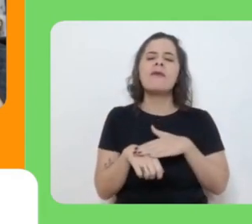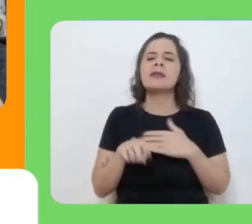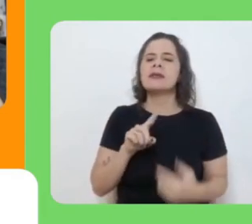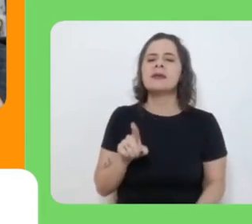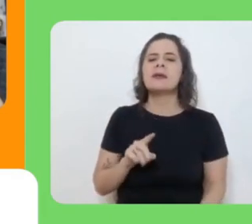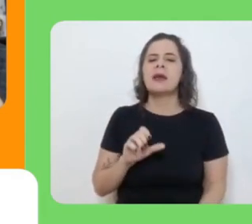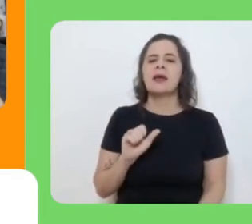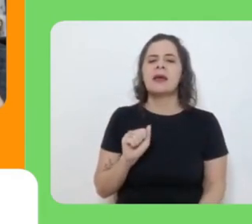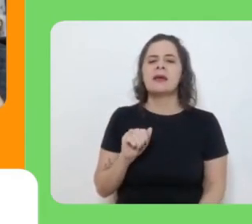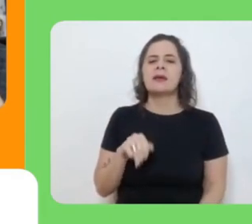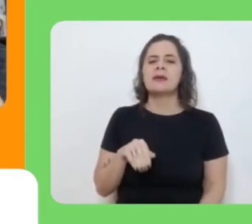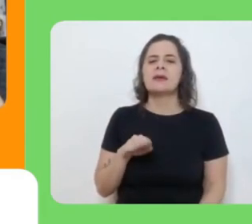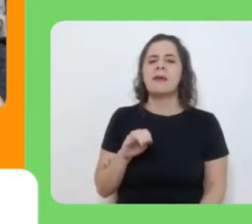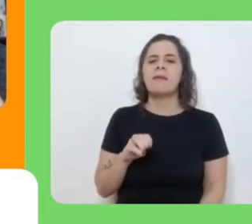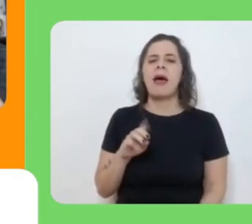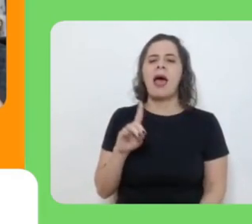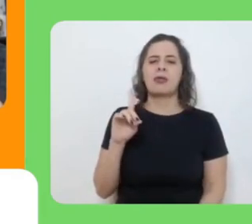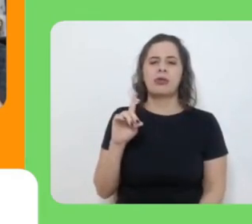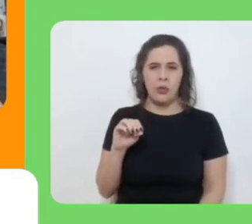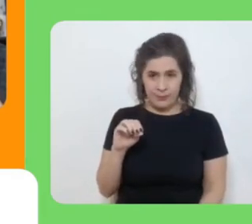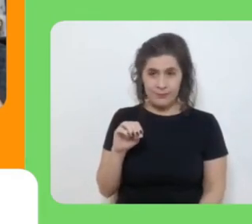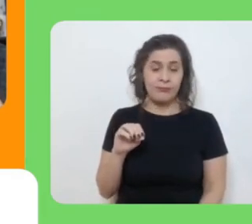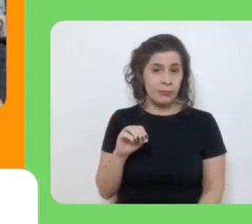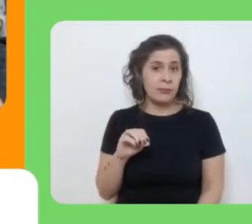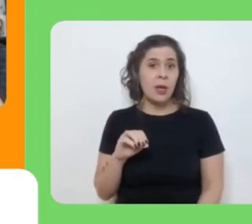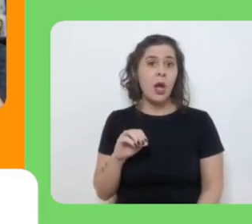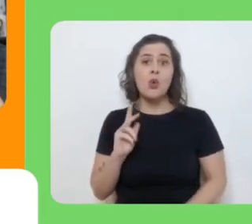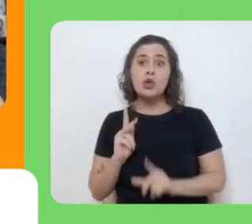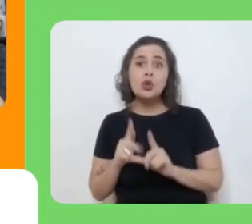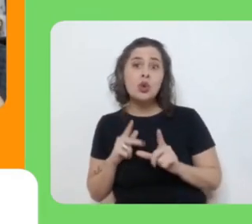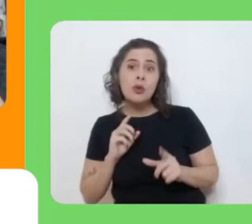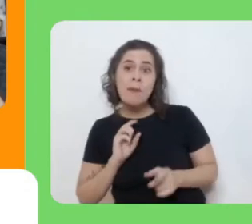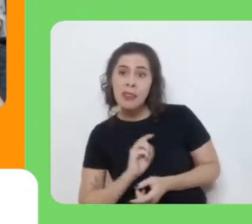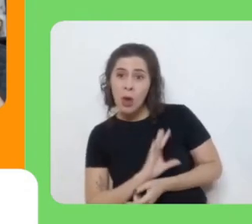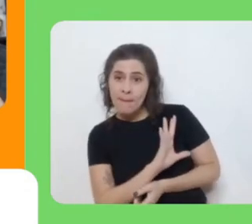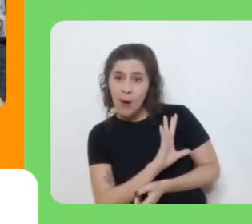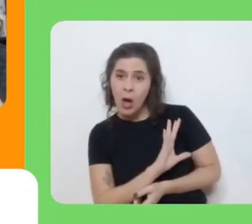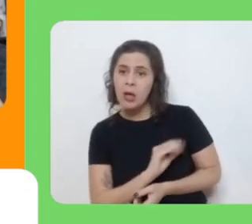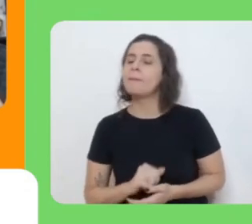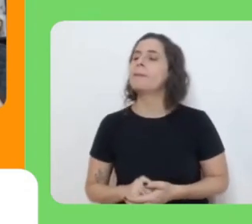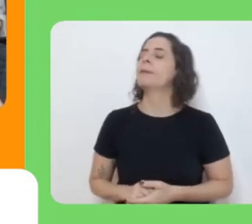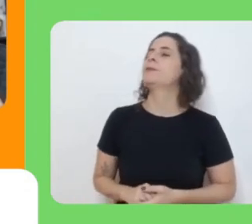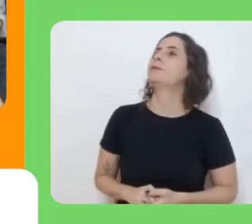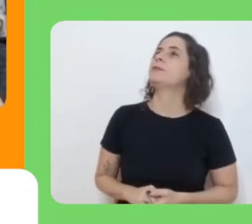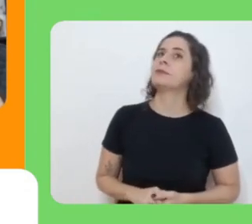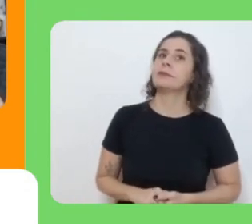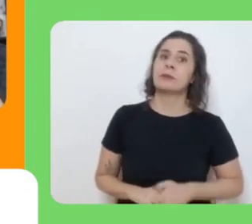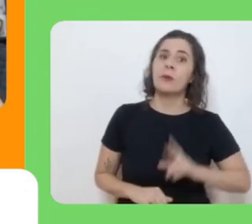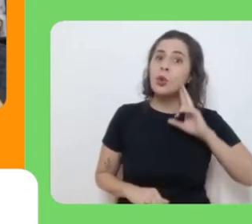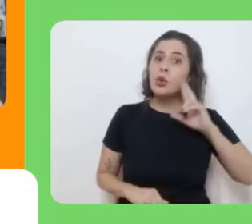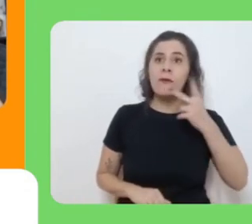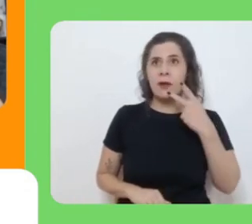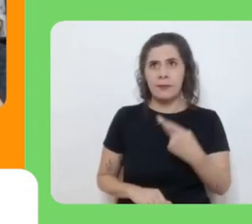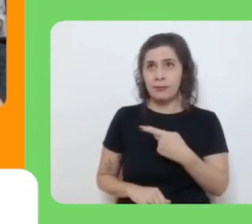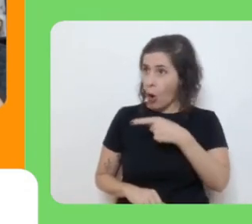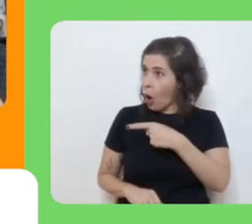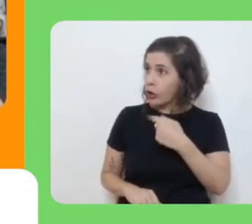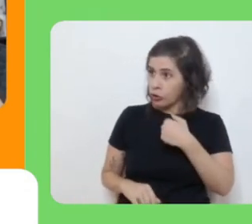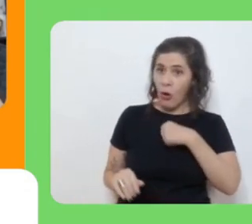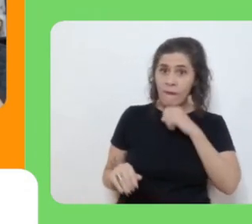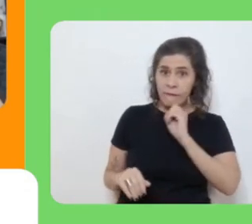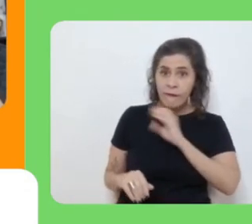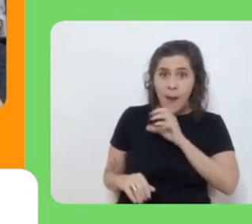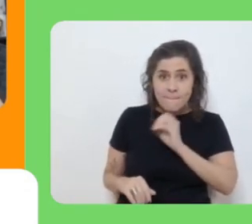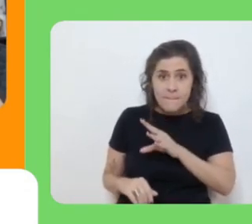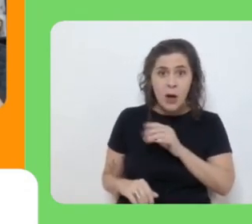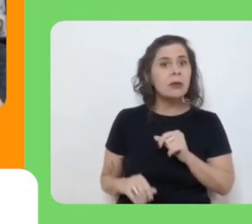mandada embora do estúdio, que simplesmente o dono do estúdio, que era um investidor, falou assim: gente, tô indo embora, procurem os